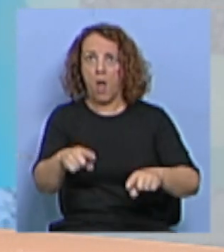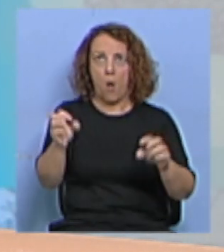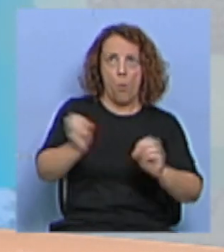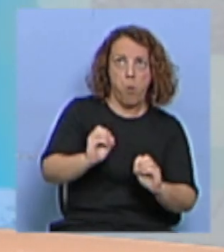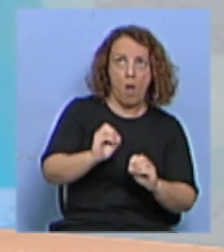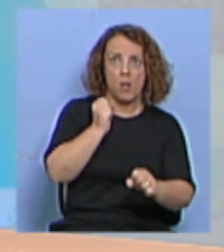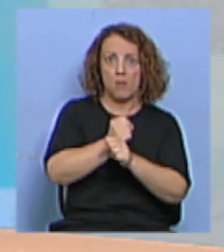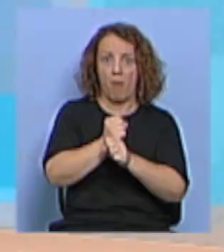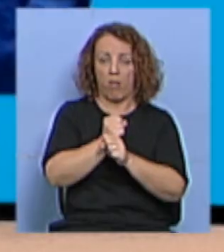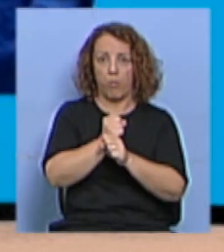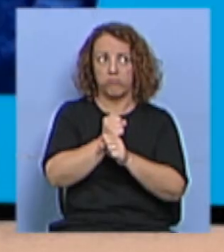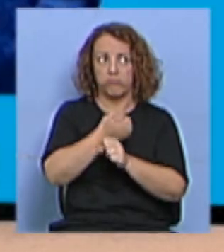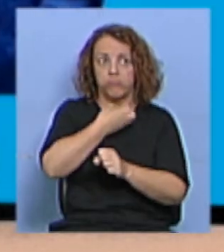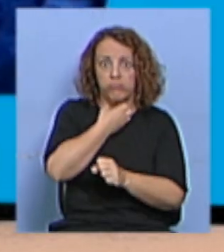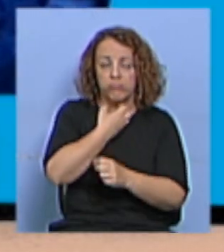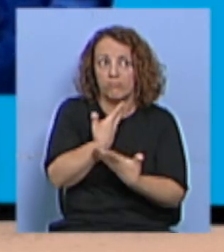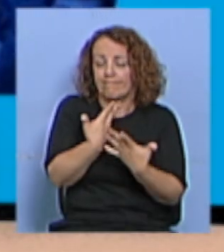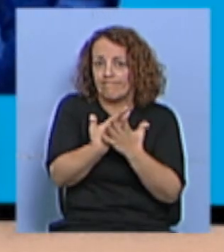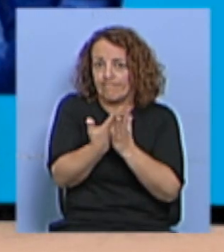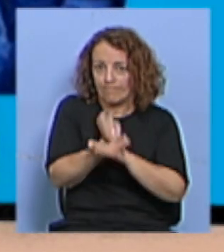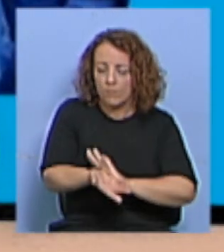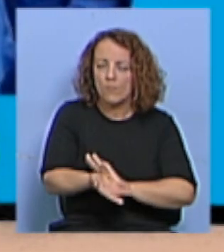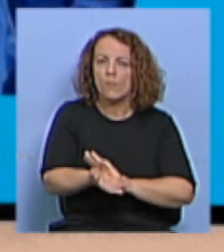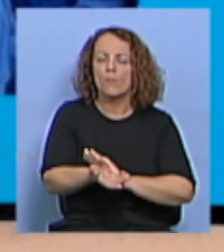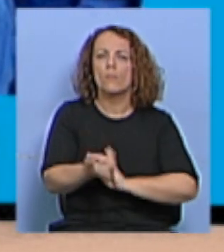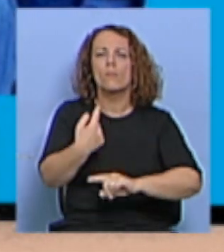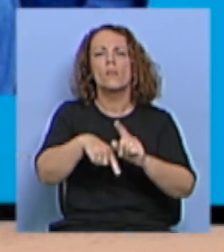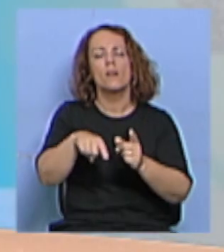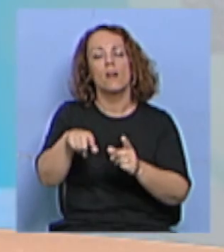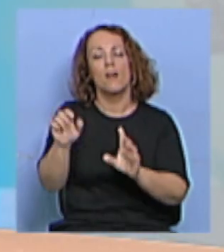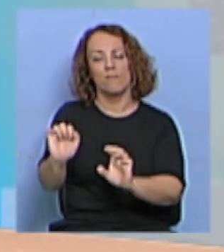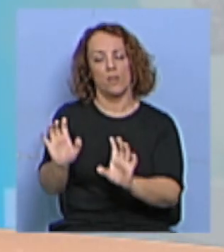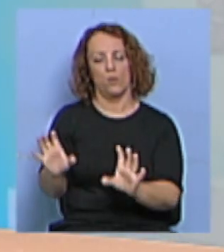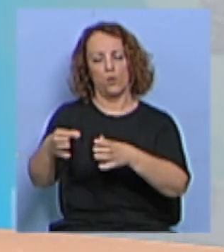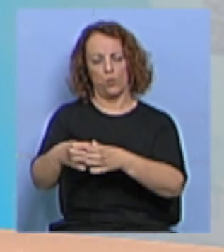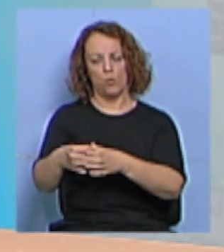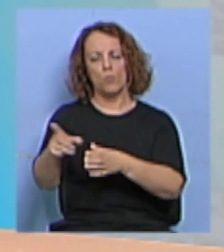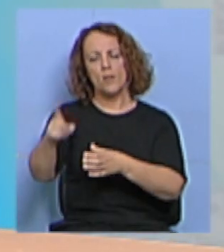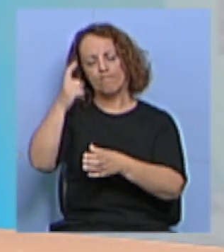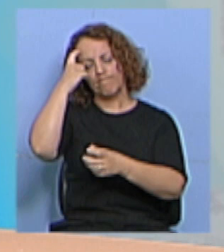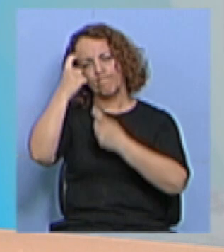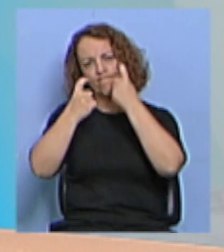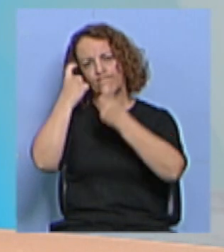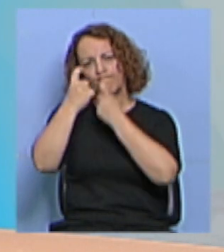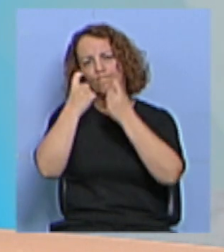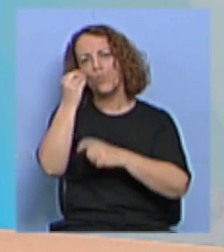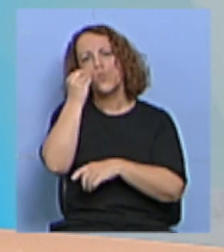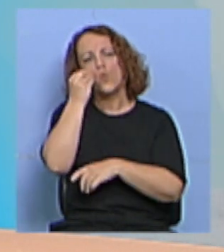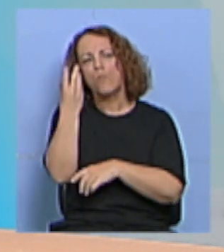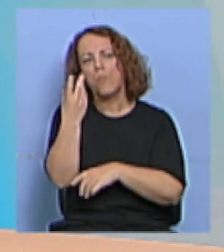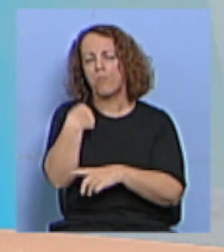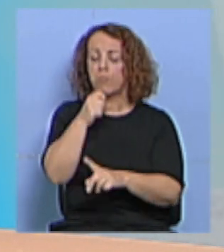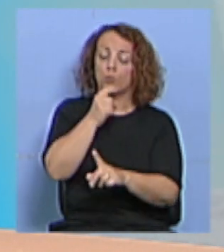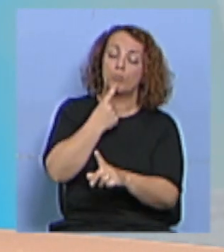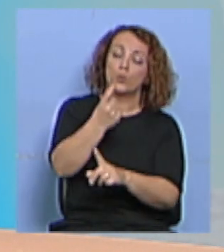que já não tem, eventualmente, como é que na FEC vão perspectivando, digamos, posso perguntar